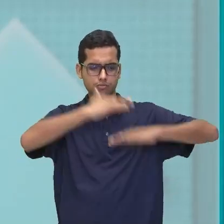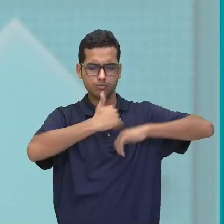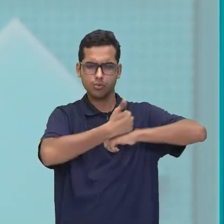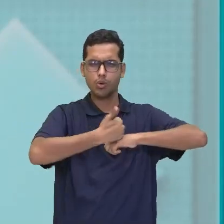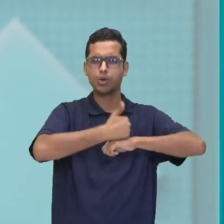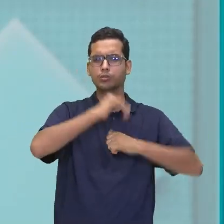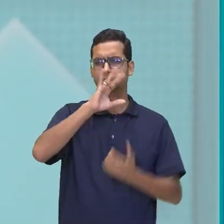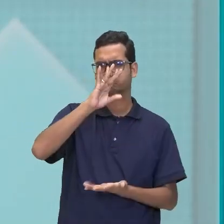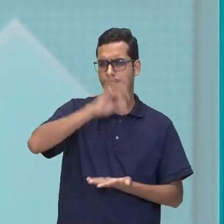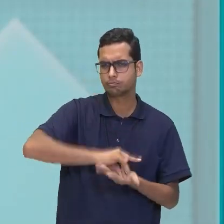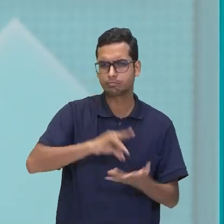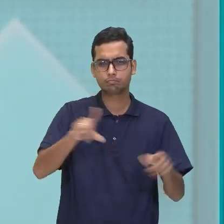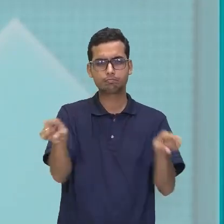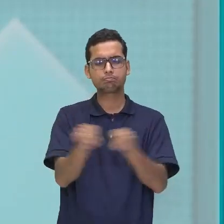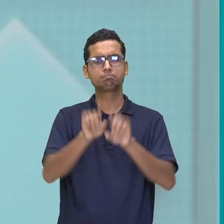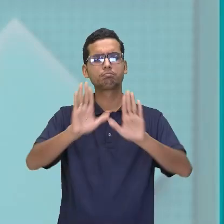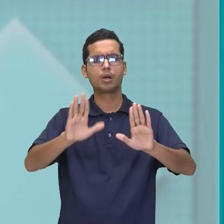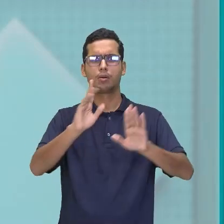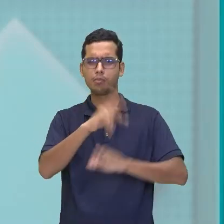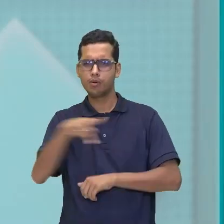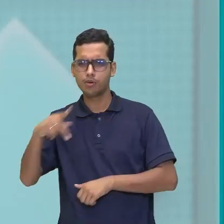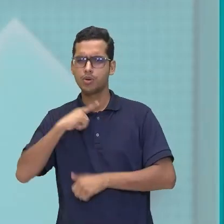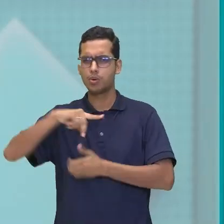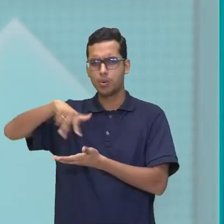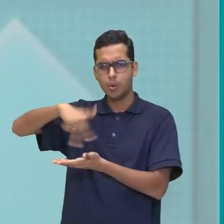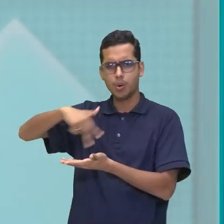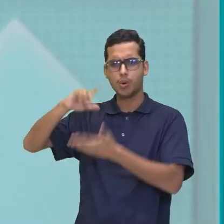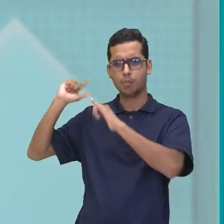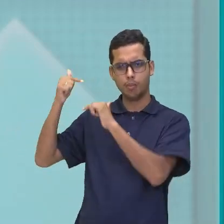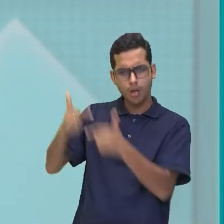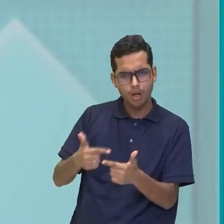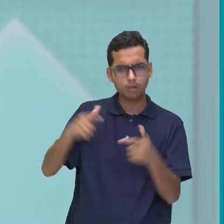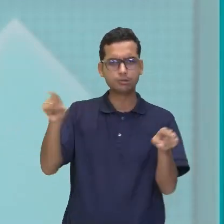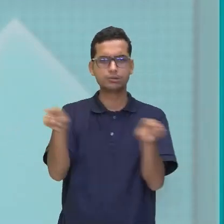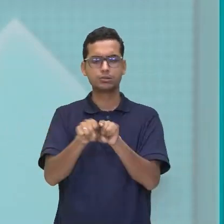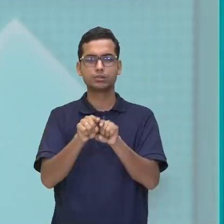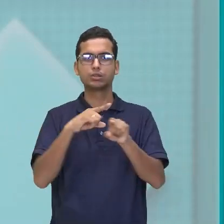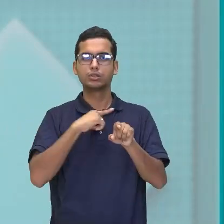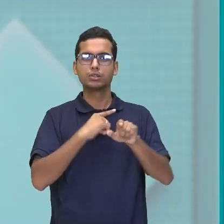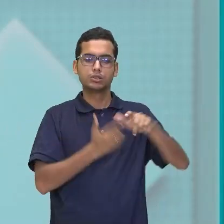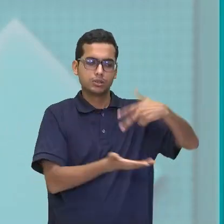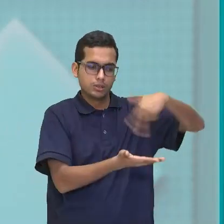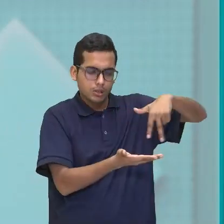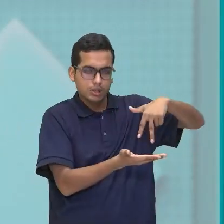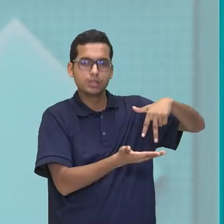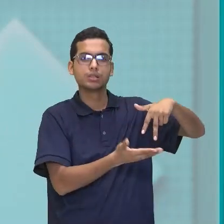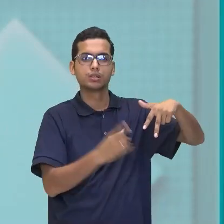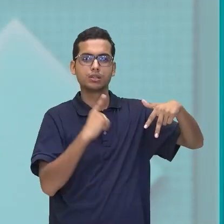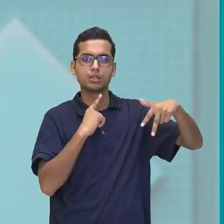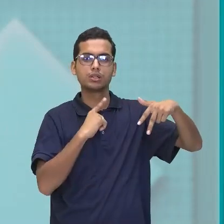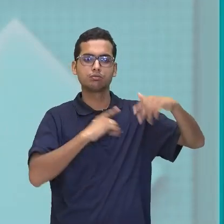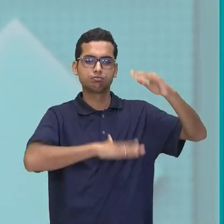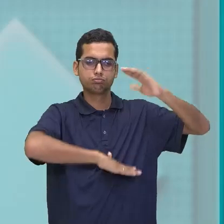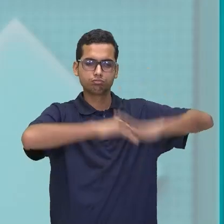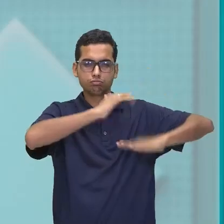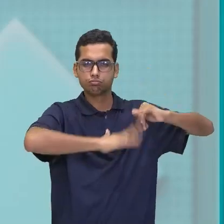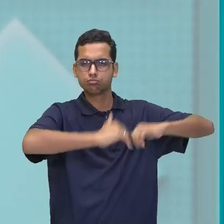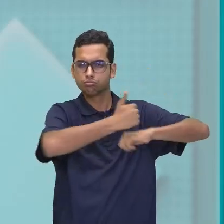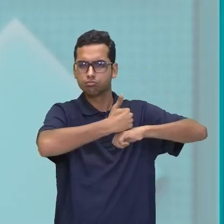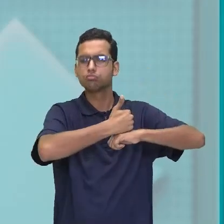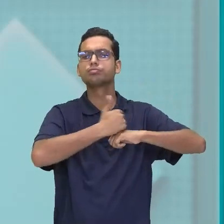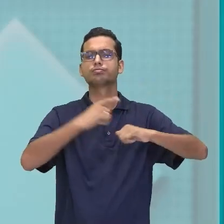né? Ai, professora, mas as danças tradicionais, as danças... Também existem profissionais